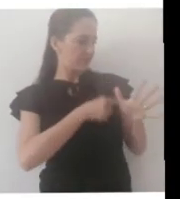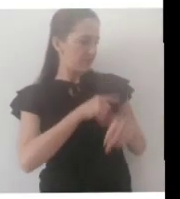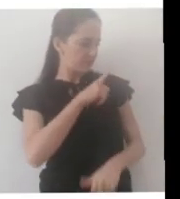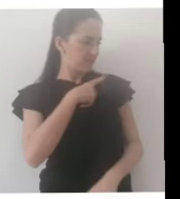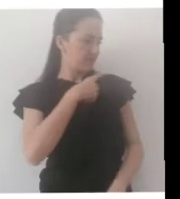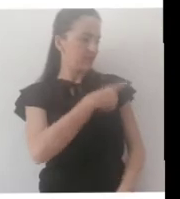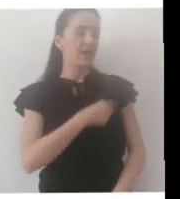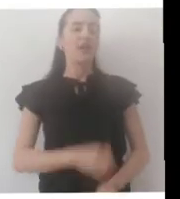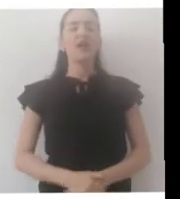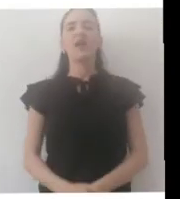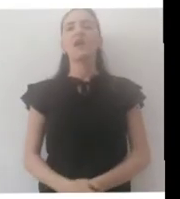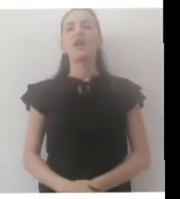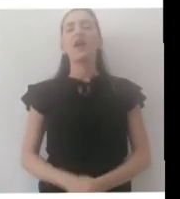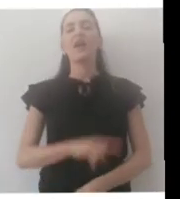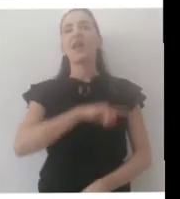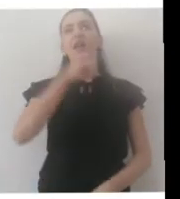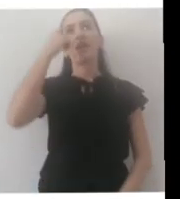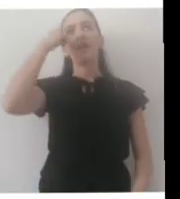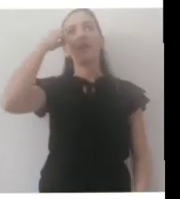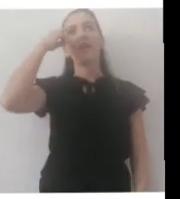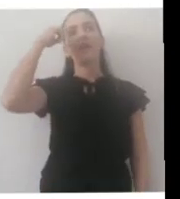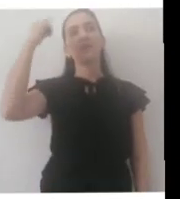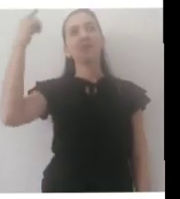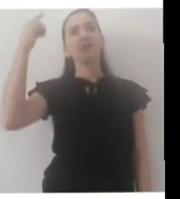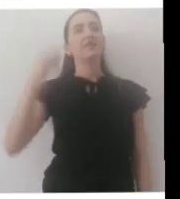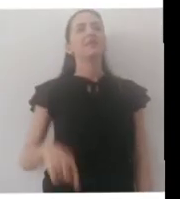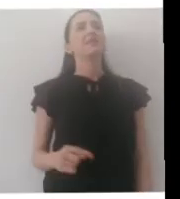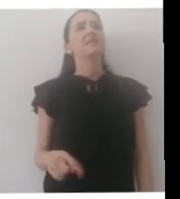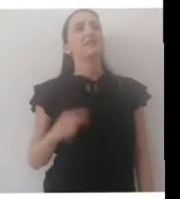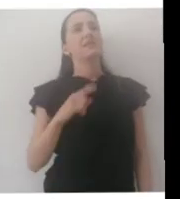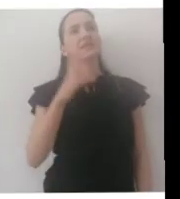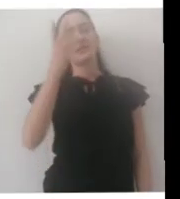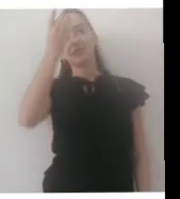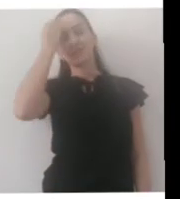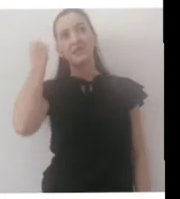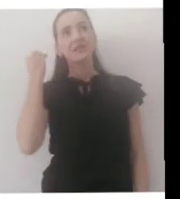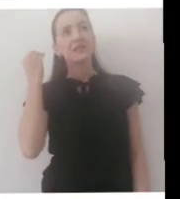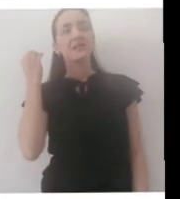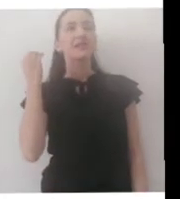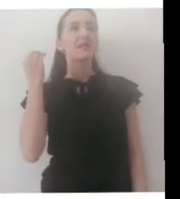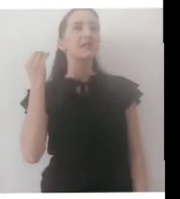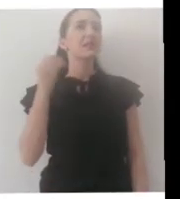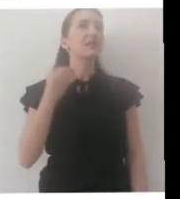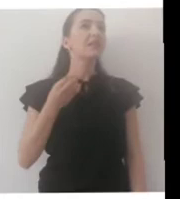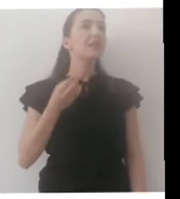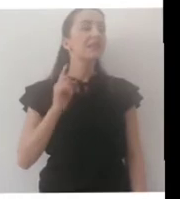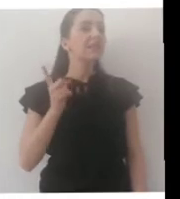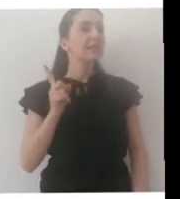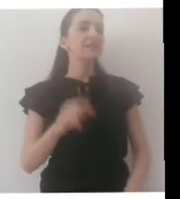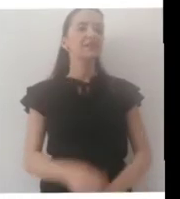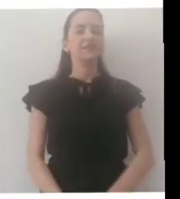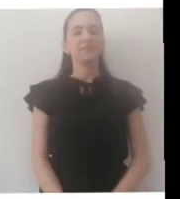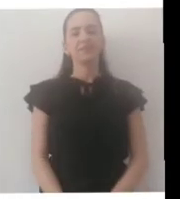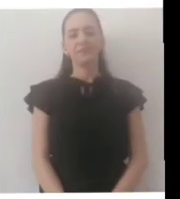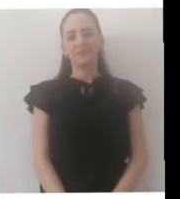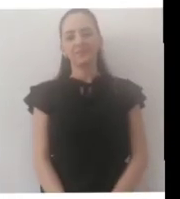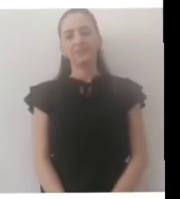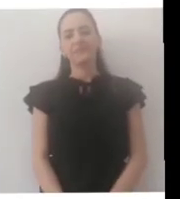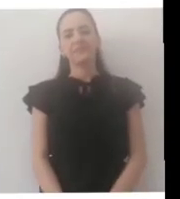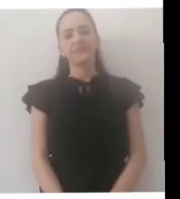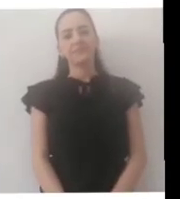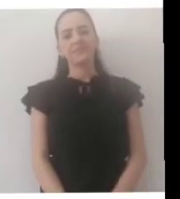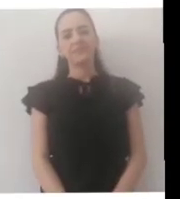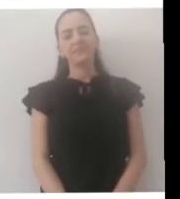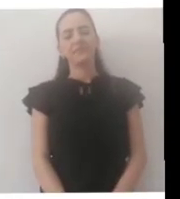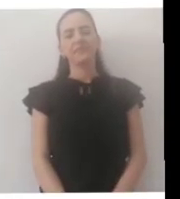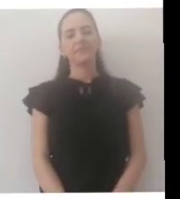se ela, na hora que fez a contagem de quantas pessoas tem no grupo, se ela se incluiu. Pra ver se ela não esqueceu. Minha mãe falou ali, para ver se ela não esqueceu de contar a